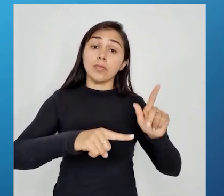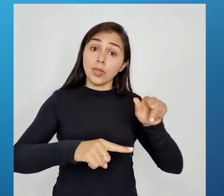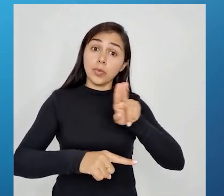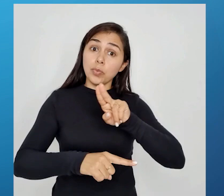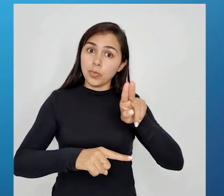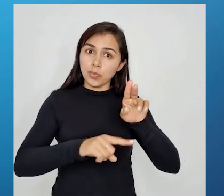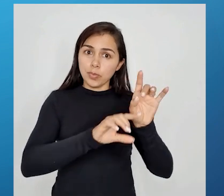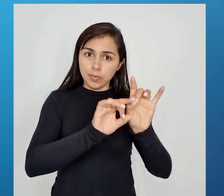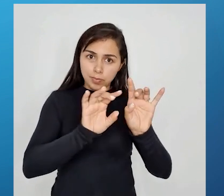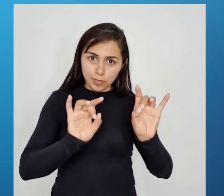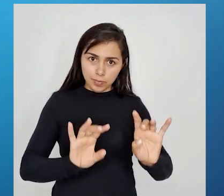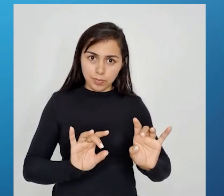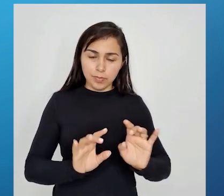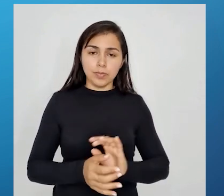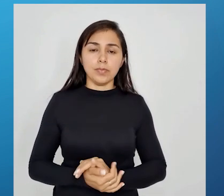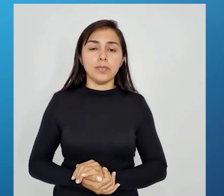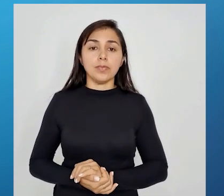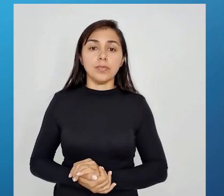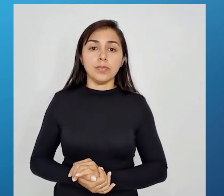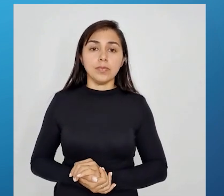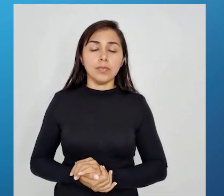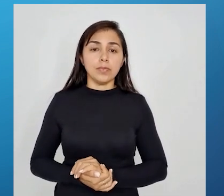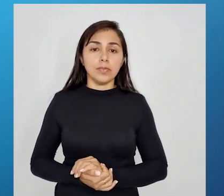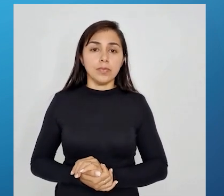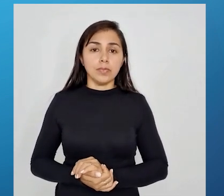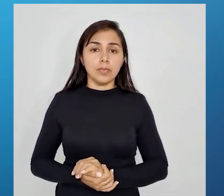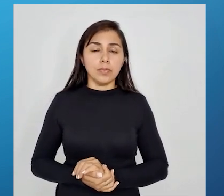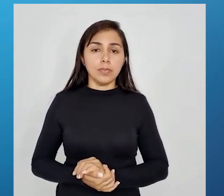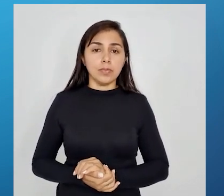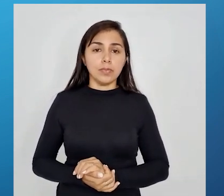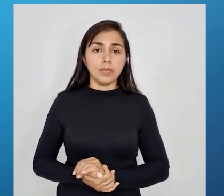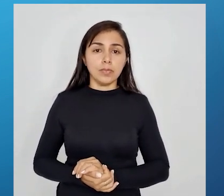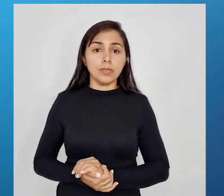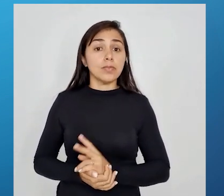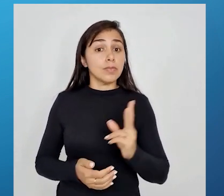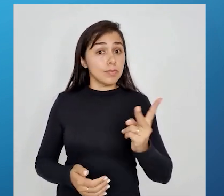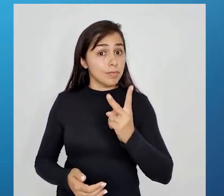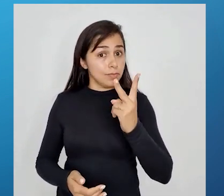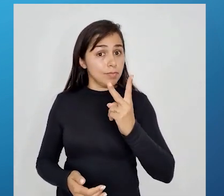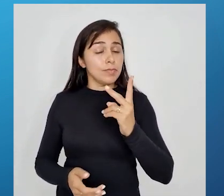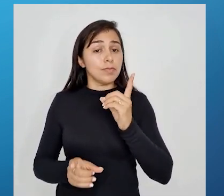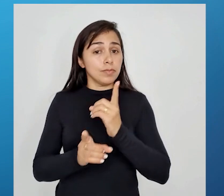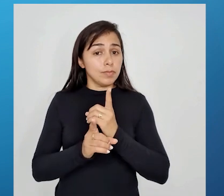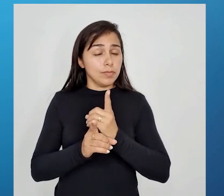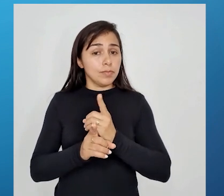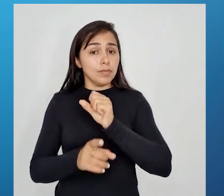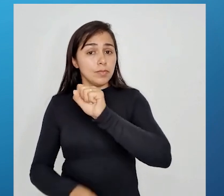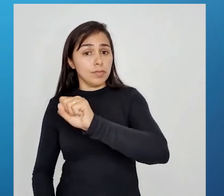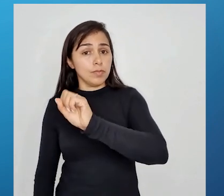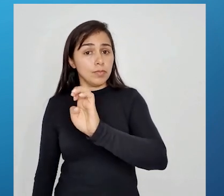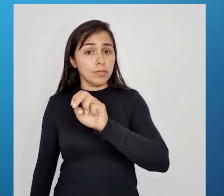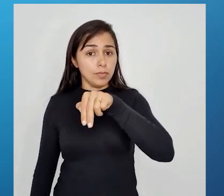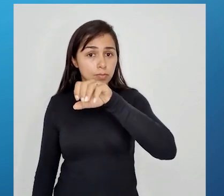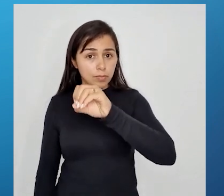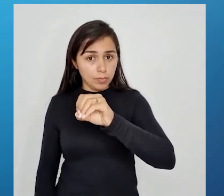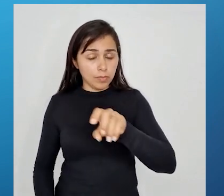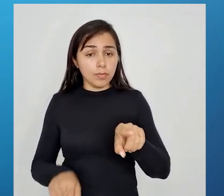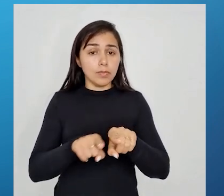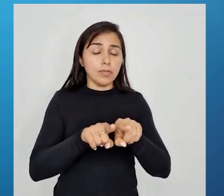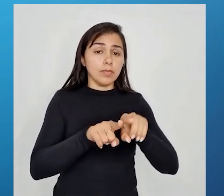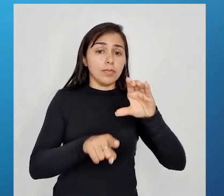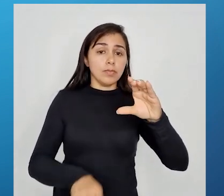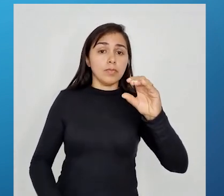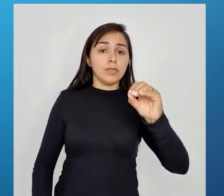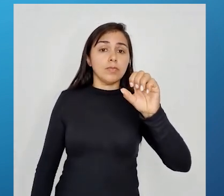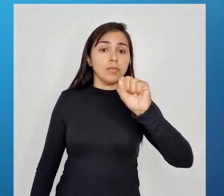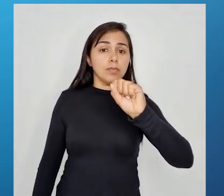essas razões recebem. Então, como os valores para o seno e cosseno e tangente de ângulos com medidas de 0,